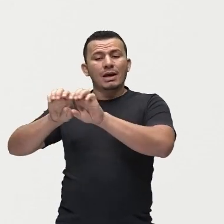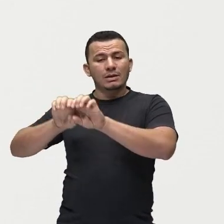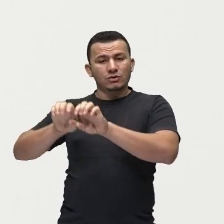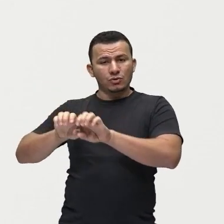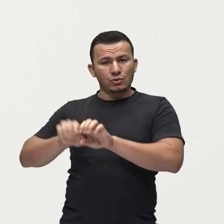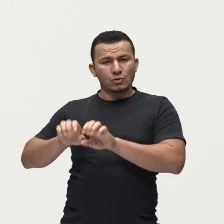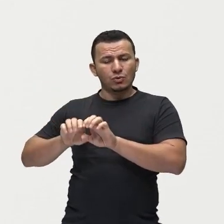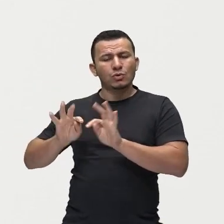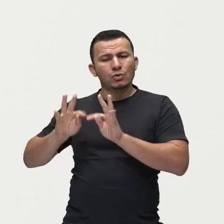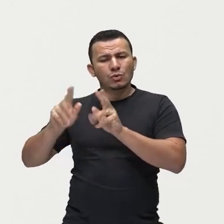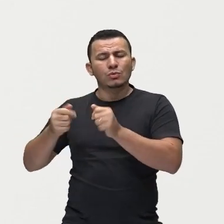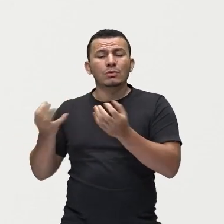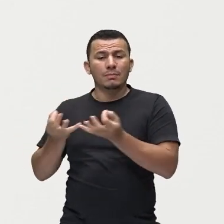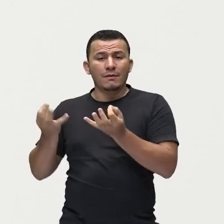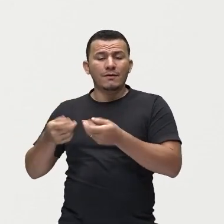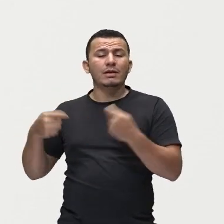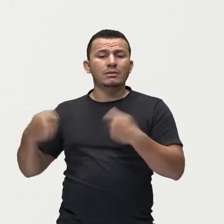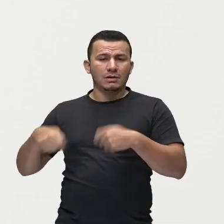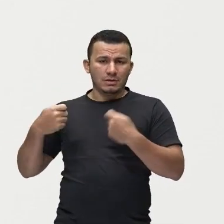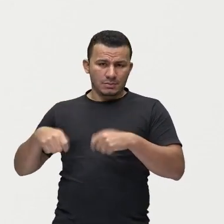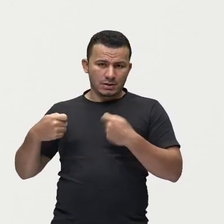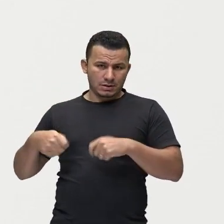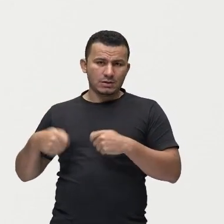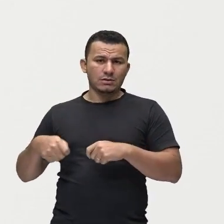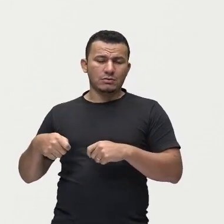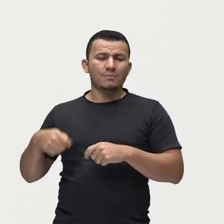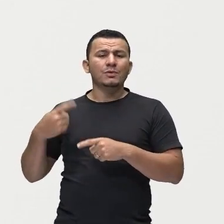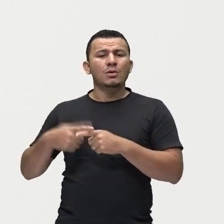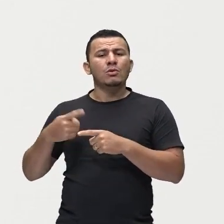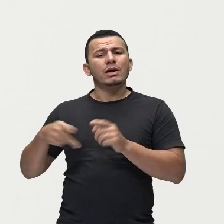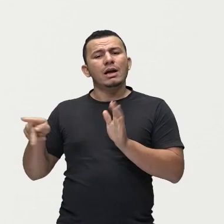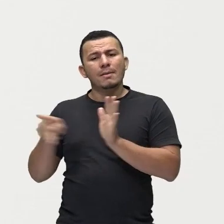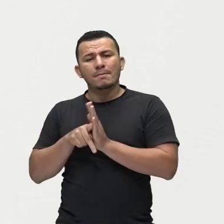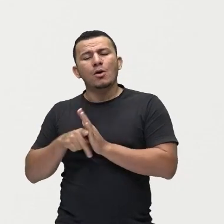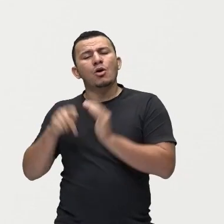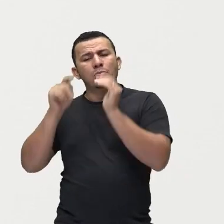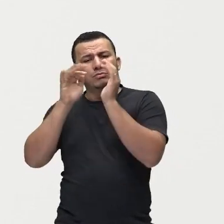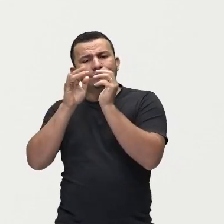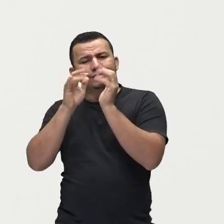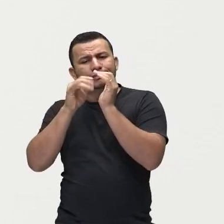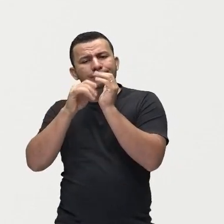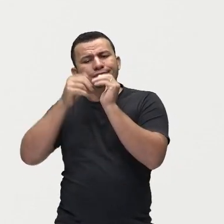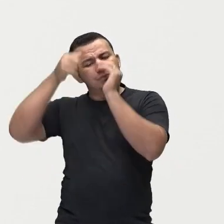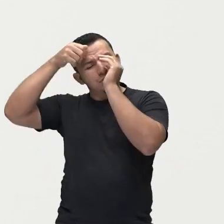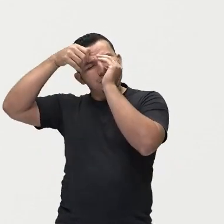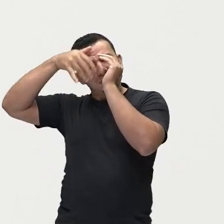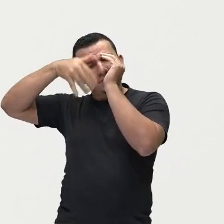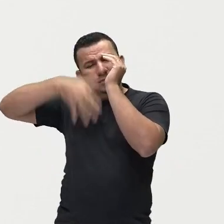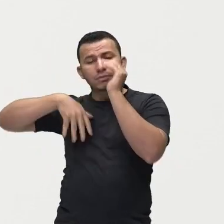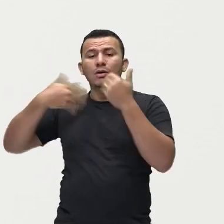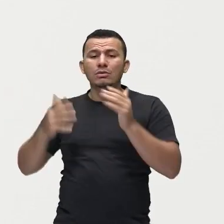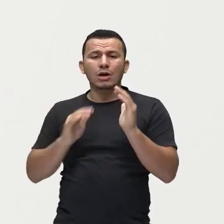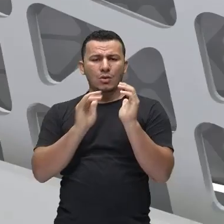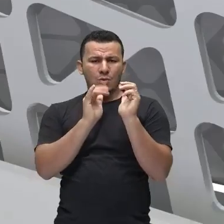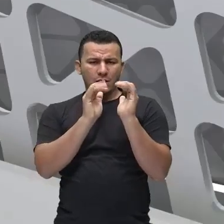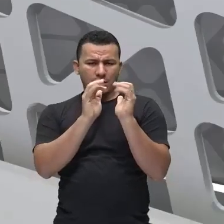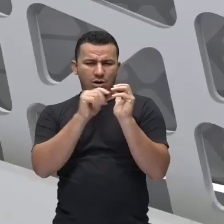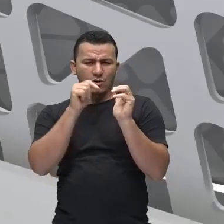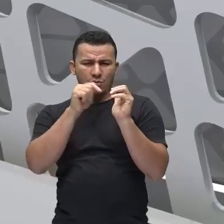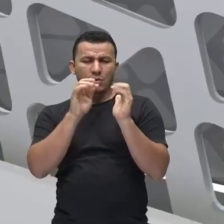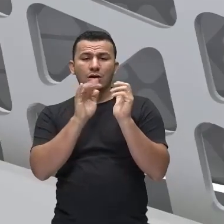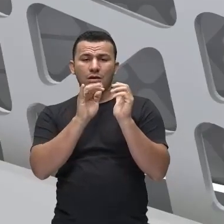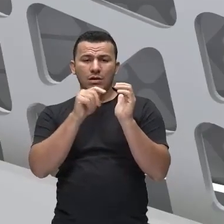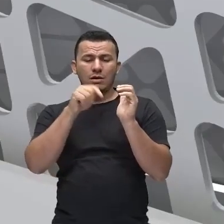toda perfeitinha, porque é o que vai formar o nosso sistema nervoso, tá? Então, a neurula